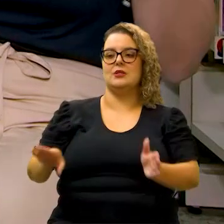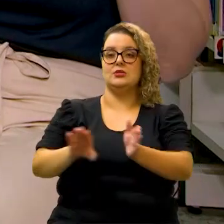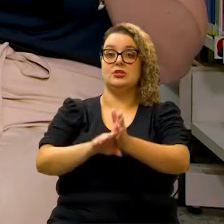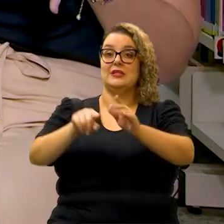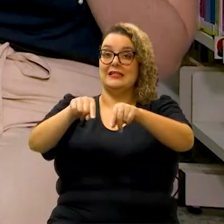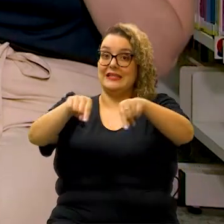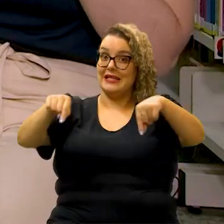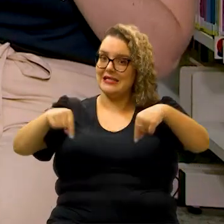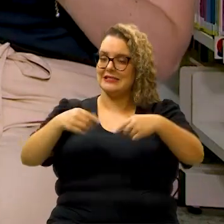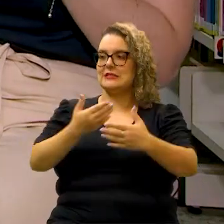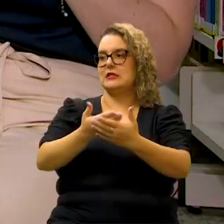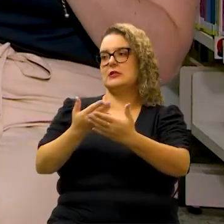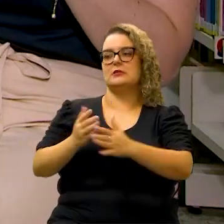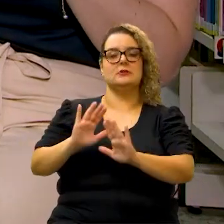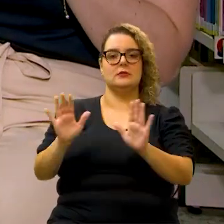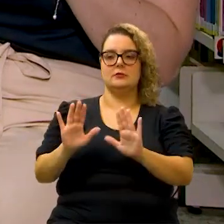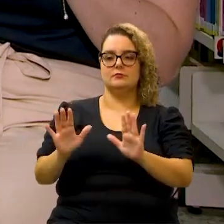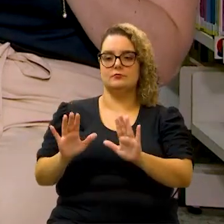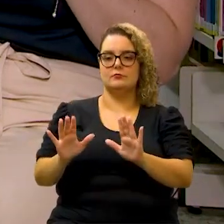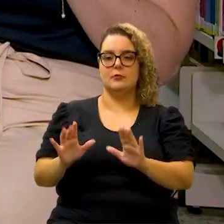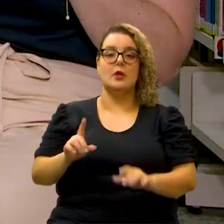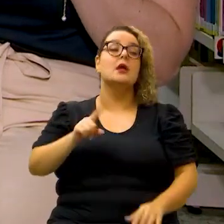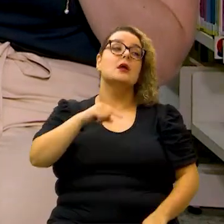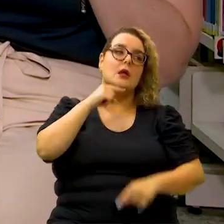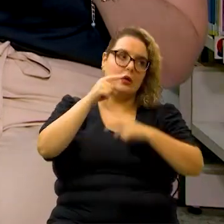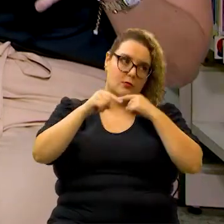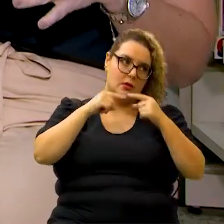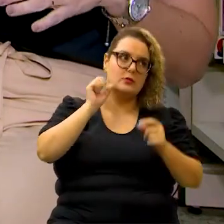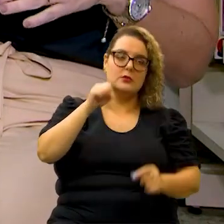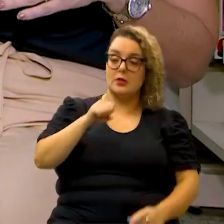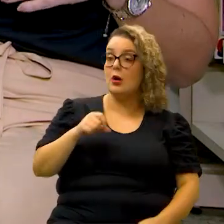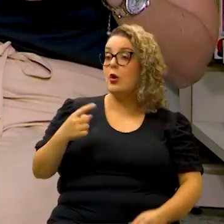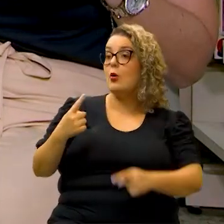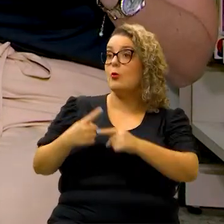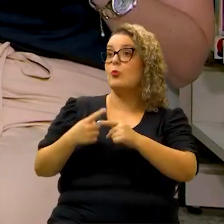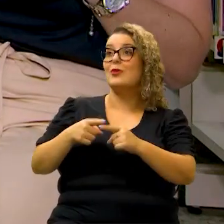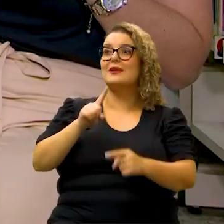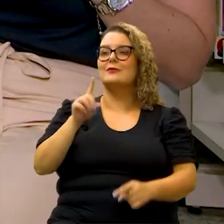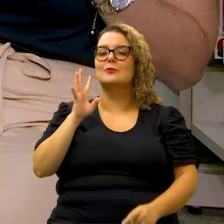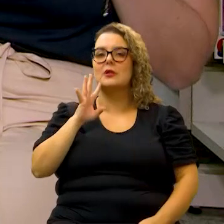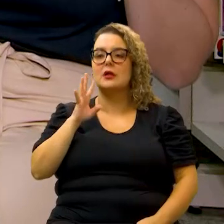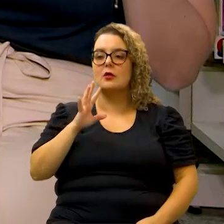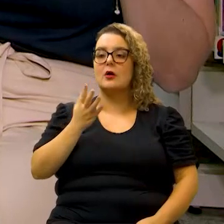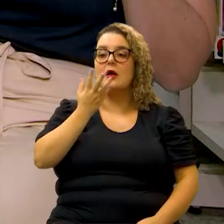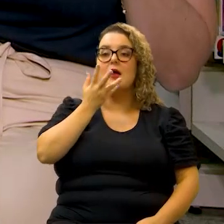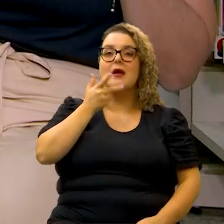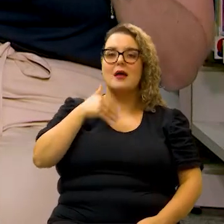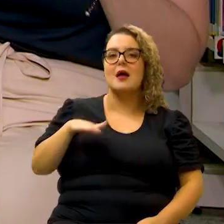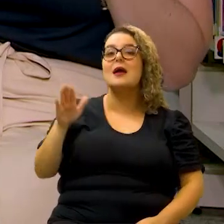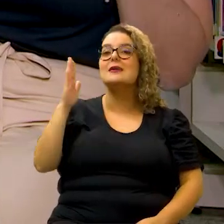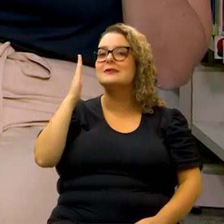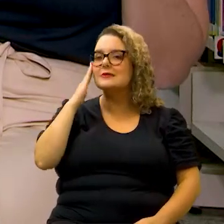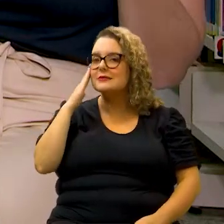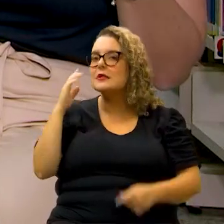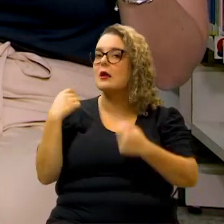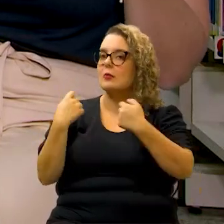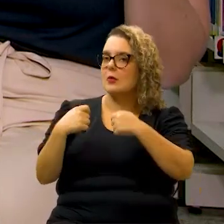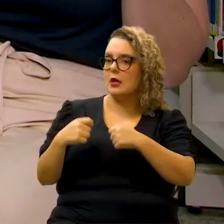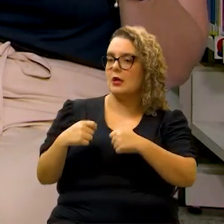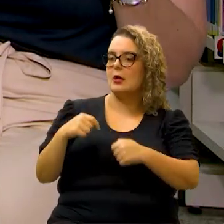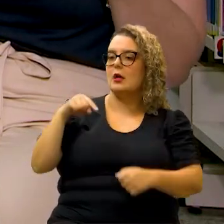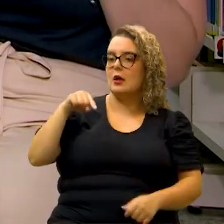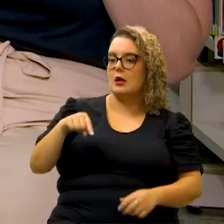ideal chegar na sala da criança. Entendi. Né? Assim, mas às vezes não, e essa é uma dúvida mesmo. Sim, não, por que não é legal? A criança